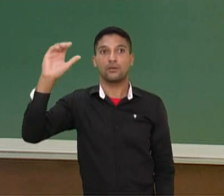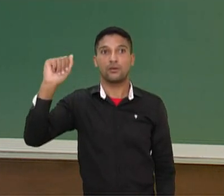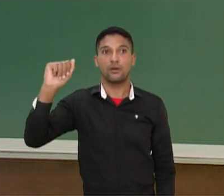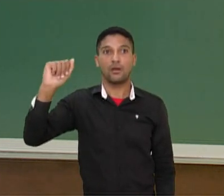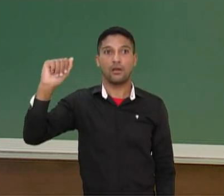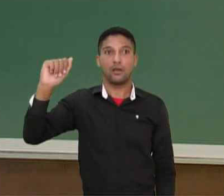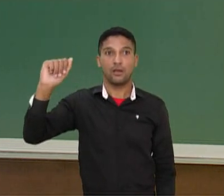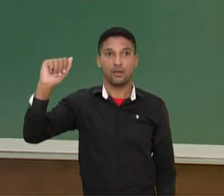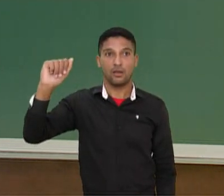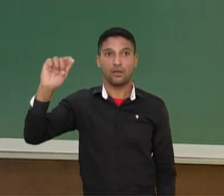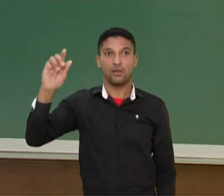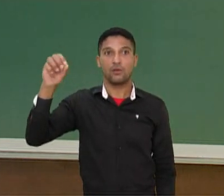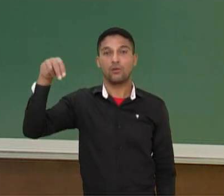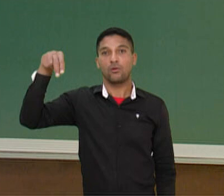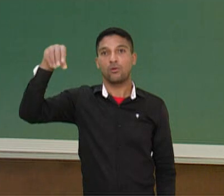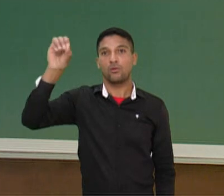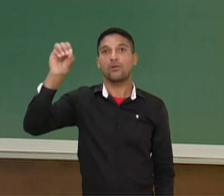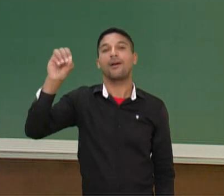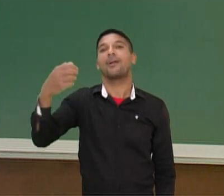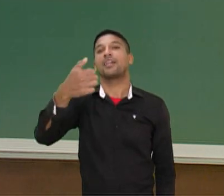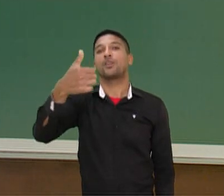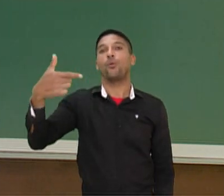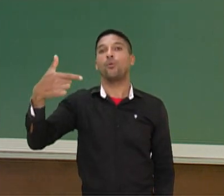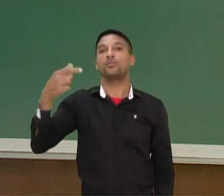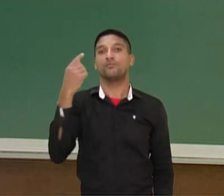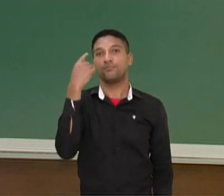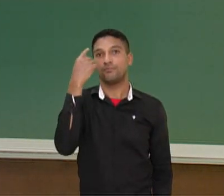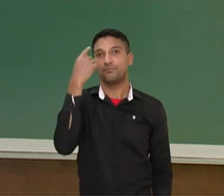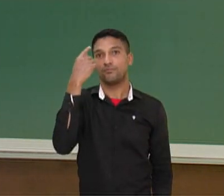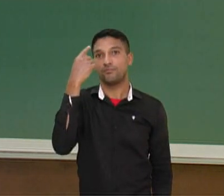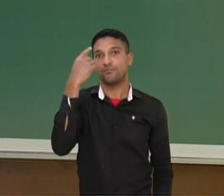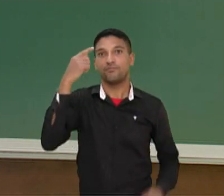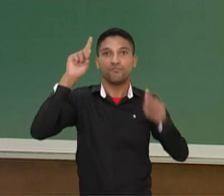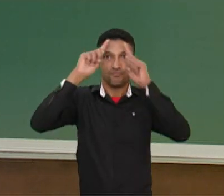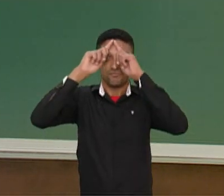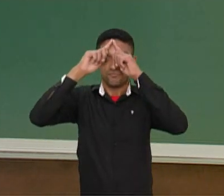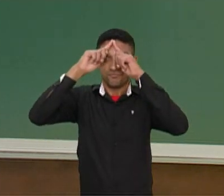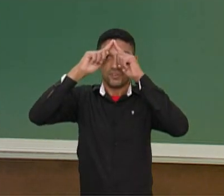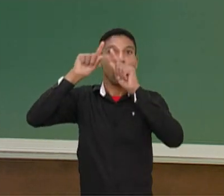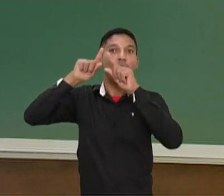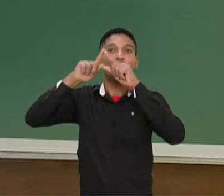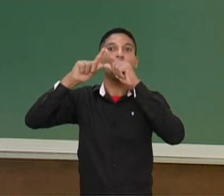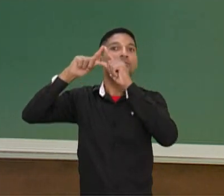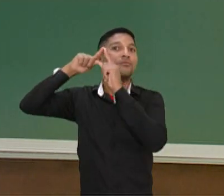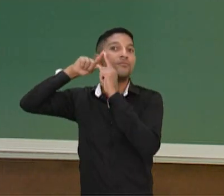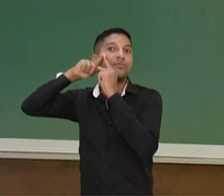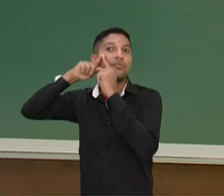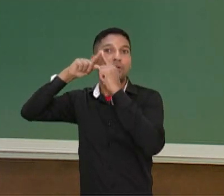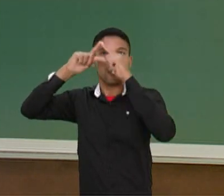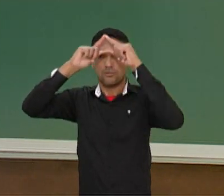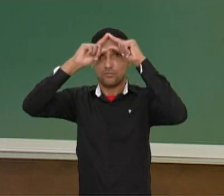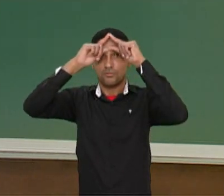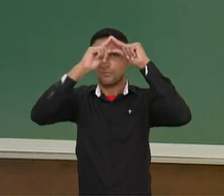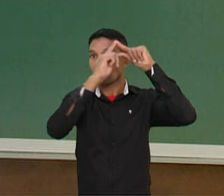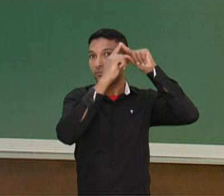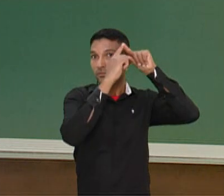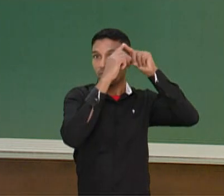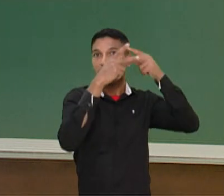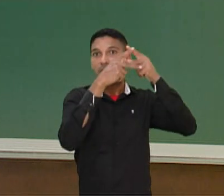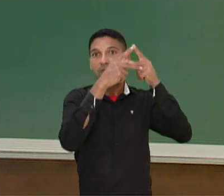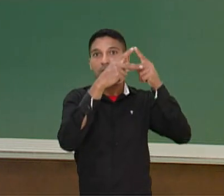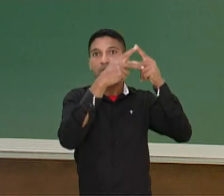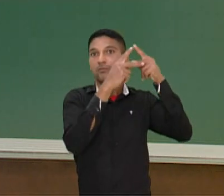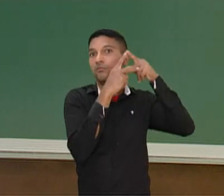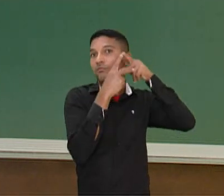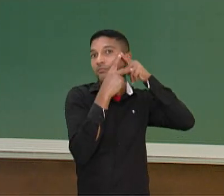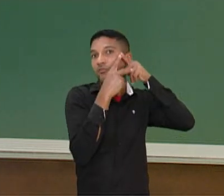tem 20 lados. Então, olha um monte de nome aí, né? A gente não usa todos, mas alguns vocês vão ver que eles